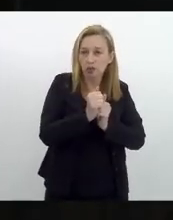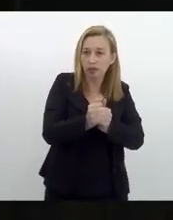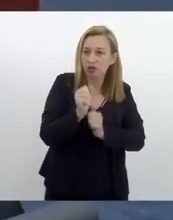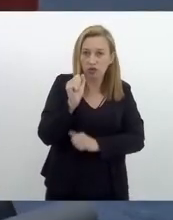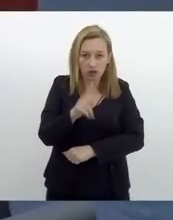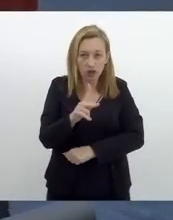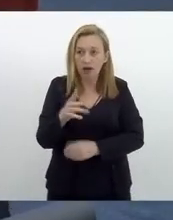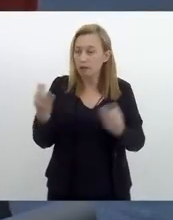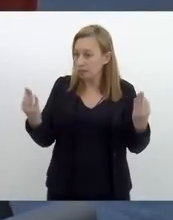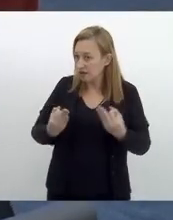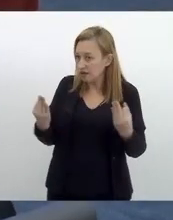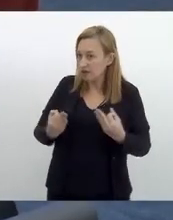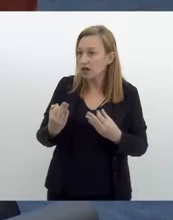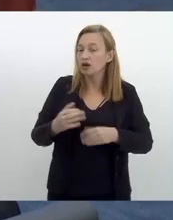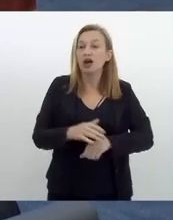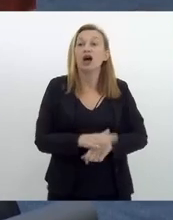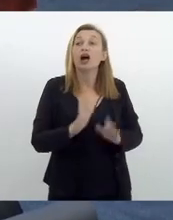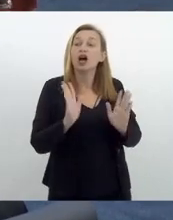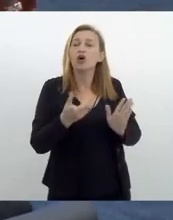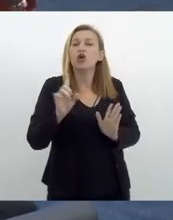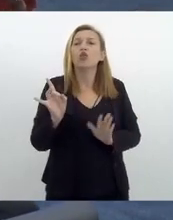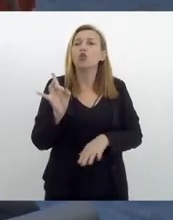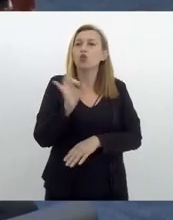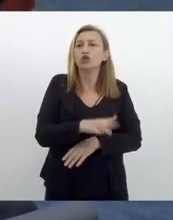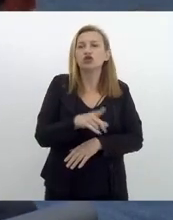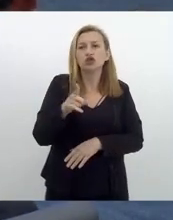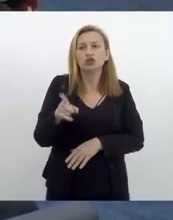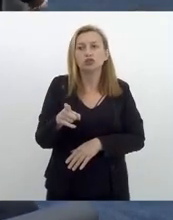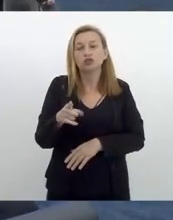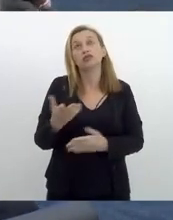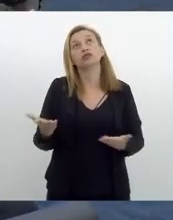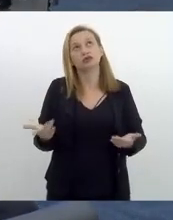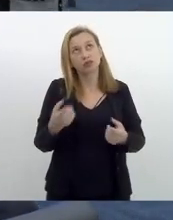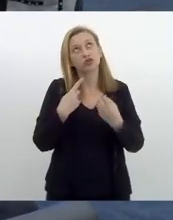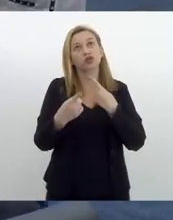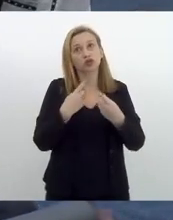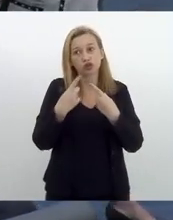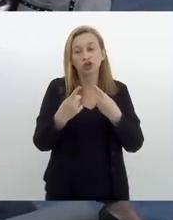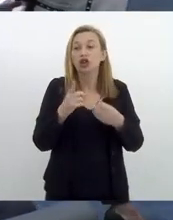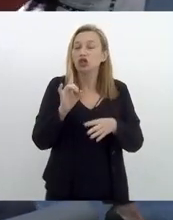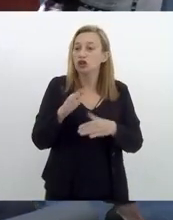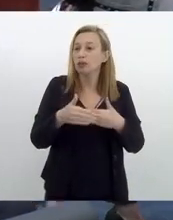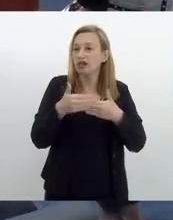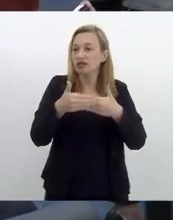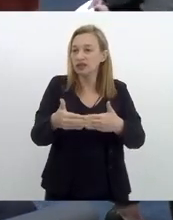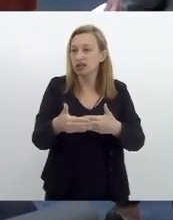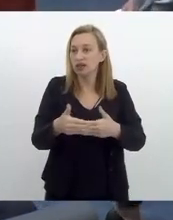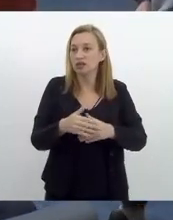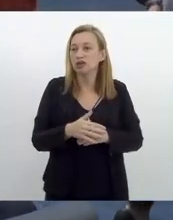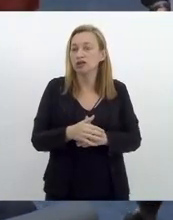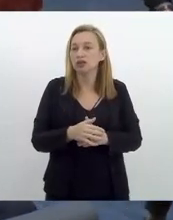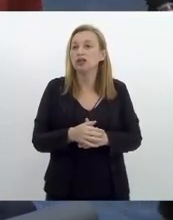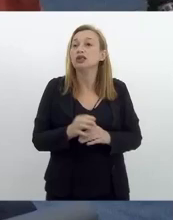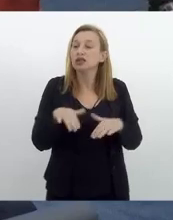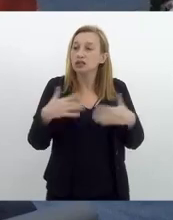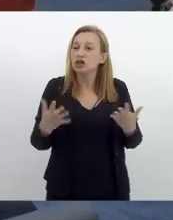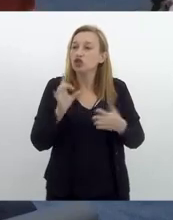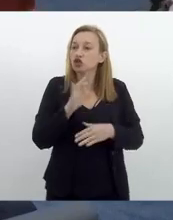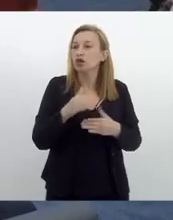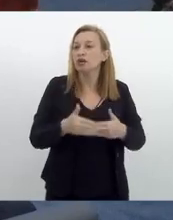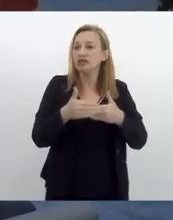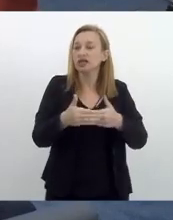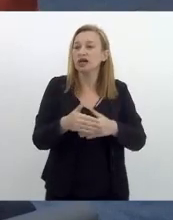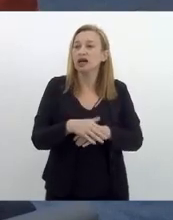Ok? Perfeito. Agora, um último. Mas vamos lá, estamos discutindo para a gente não destaque. É só um... Então, só para a gente